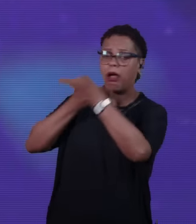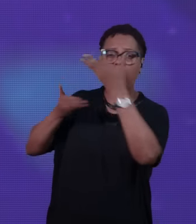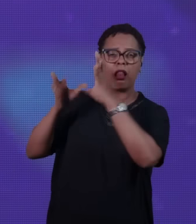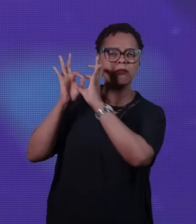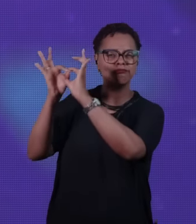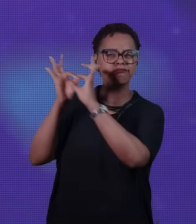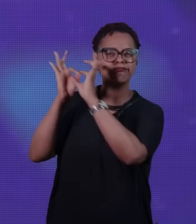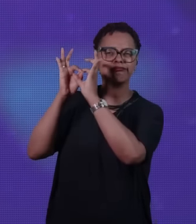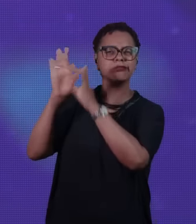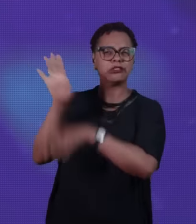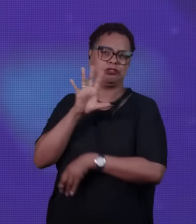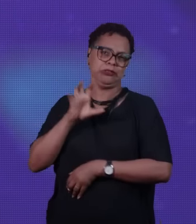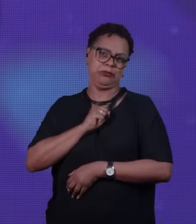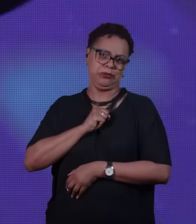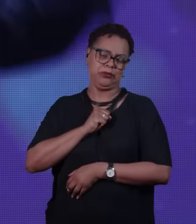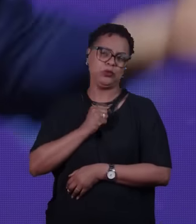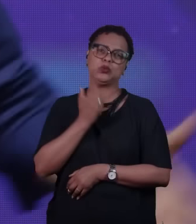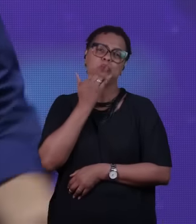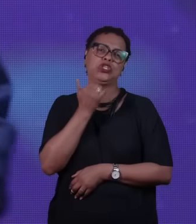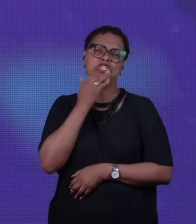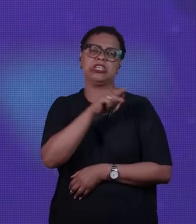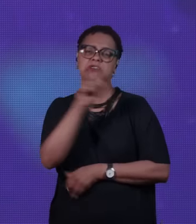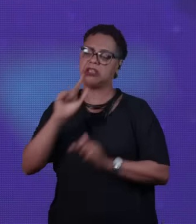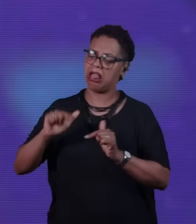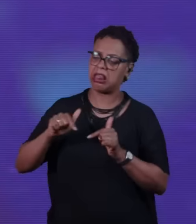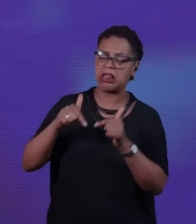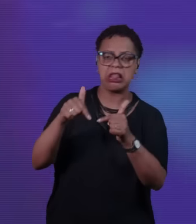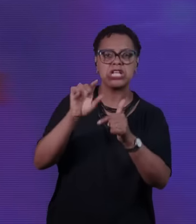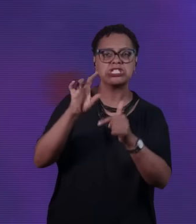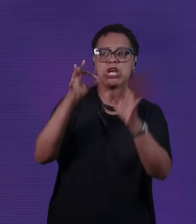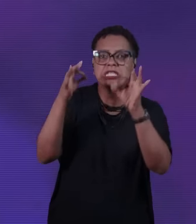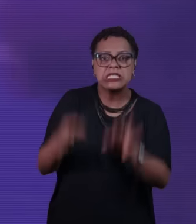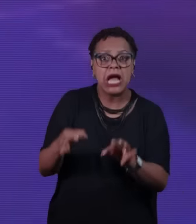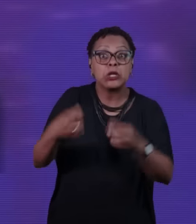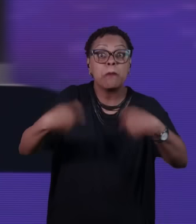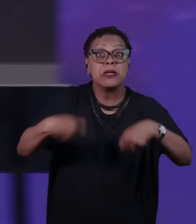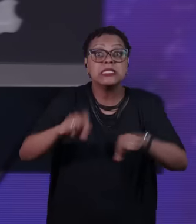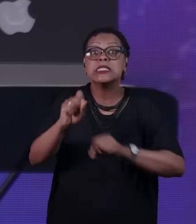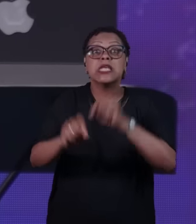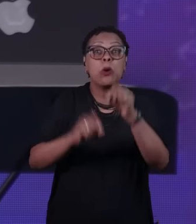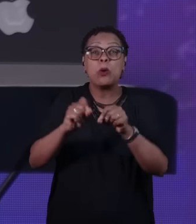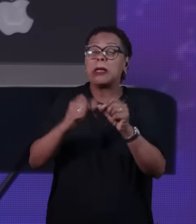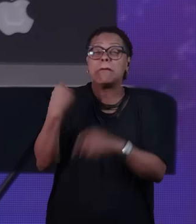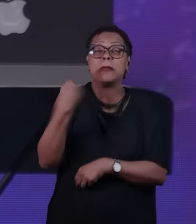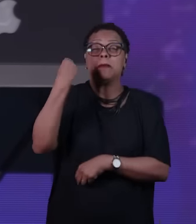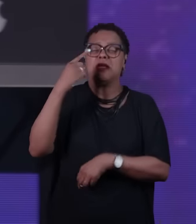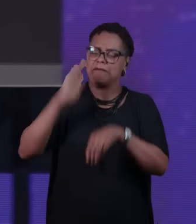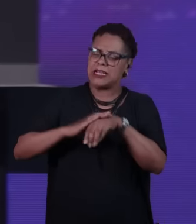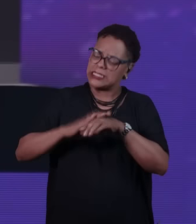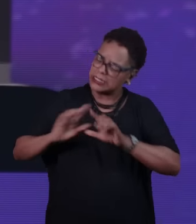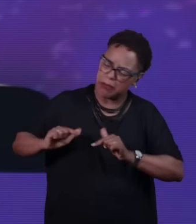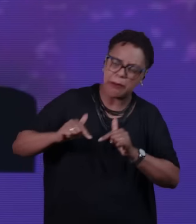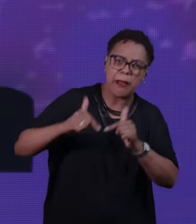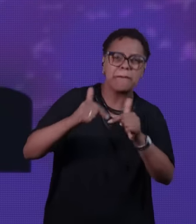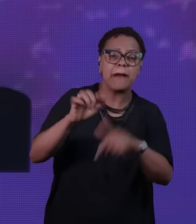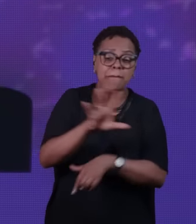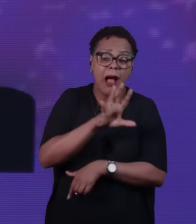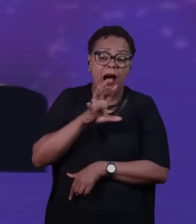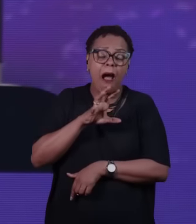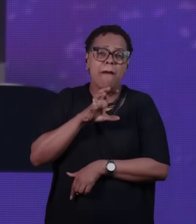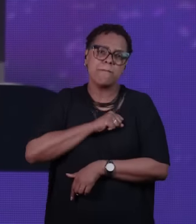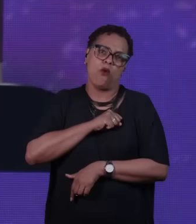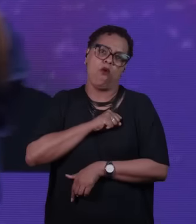amor. Então não basta fazer algo certo para Deus, tem que fazer por amor. É viver por